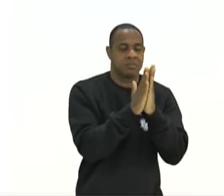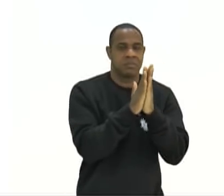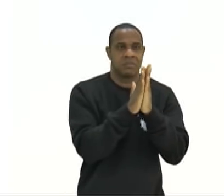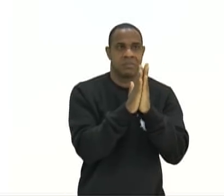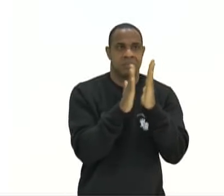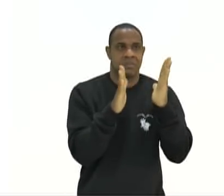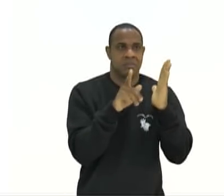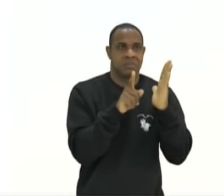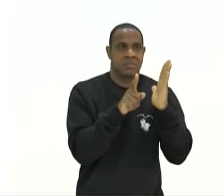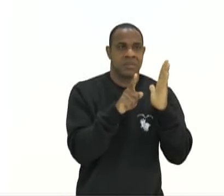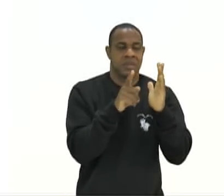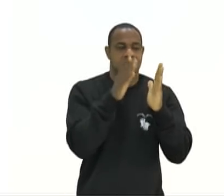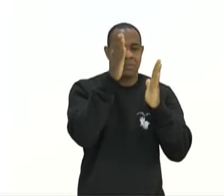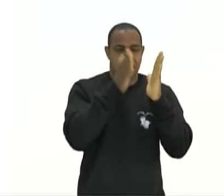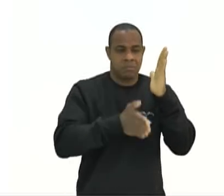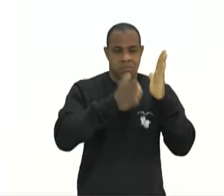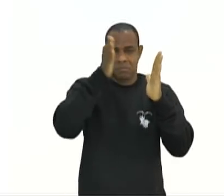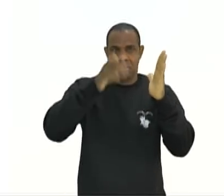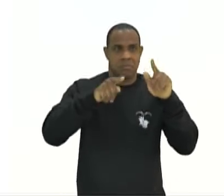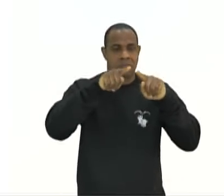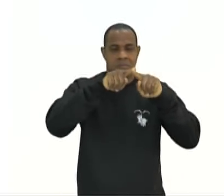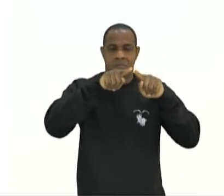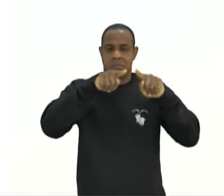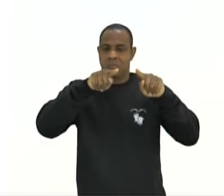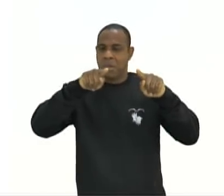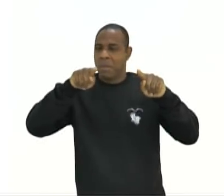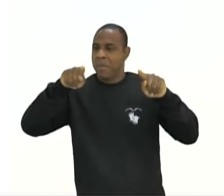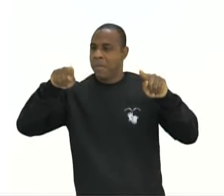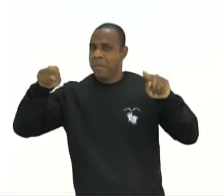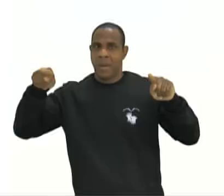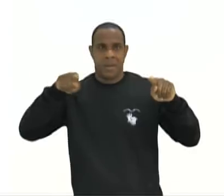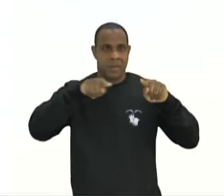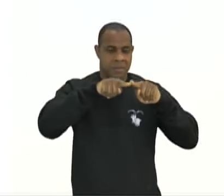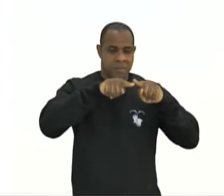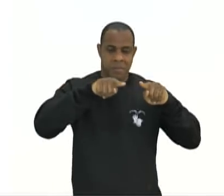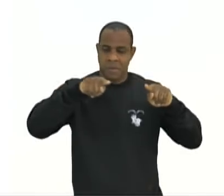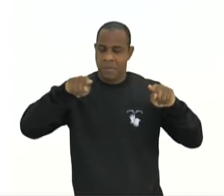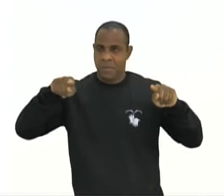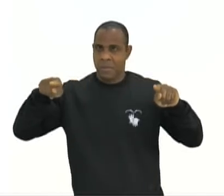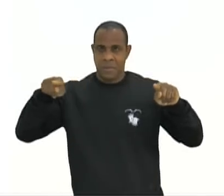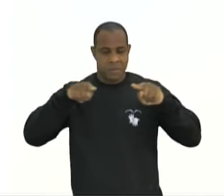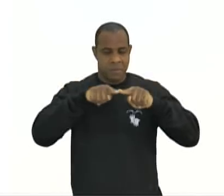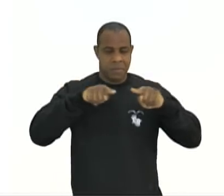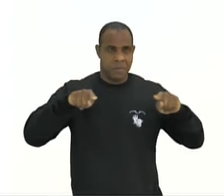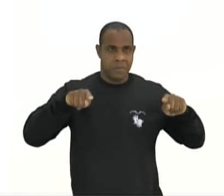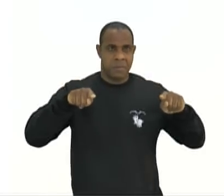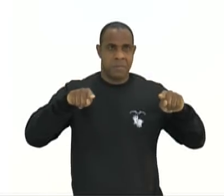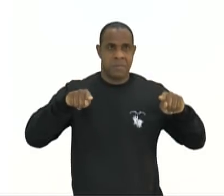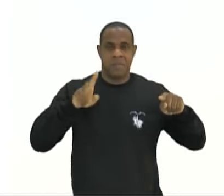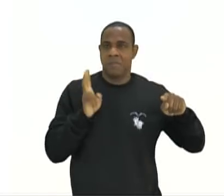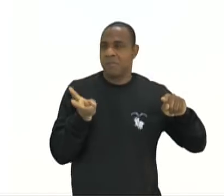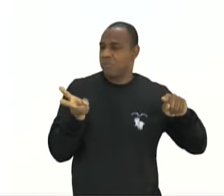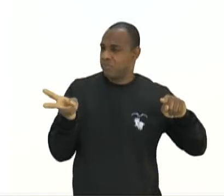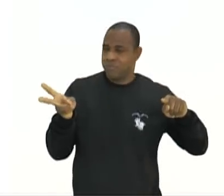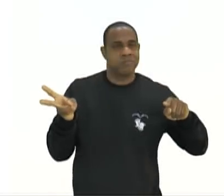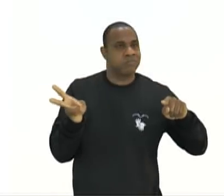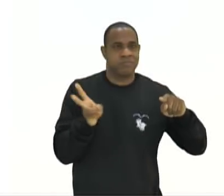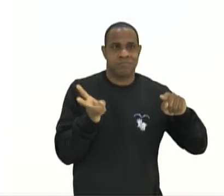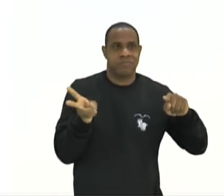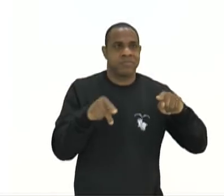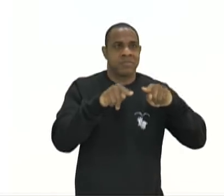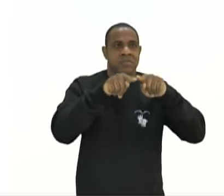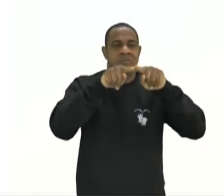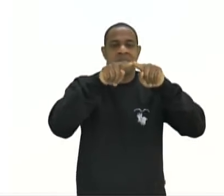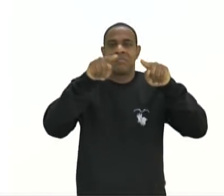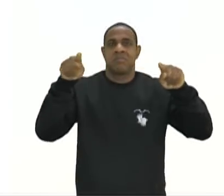reta. Da mesma maneira, você vai ter aqui, ó, os comprimentos de onda acabam se mantendo constante. Dessa vez eu